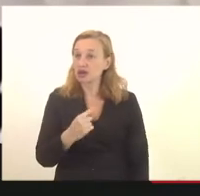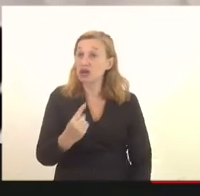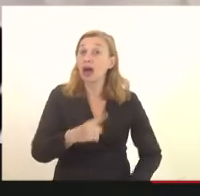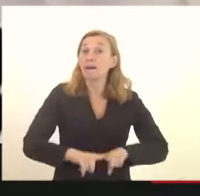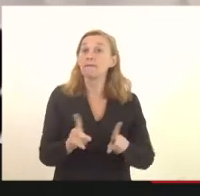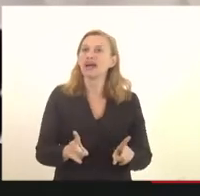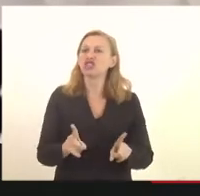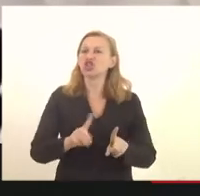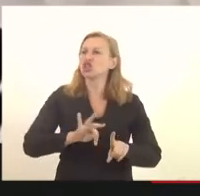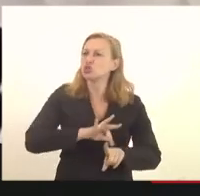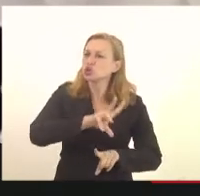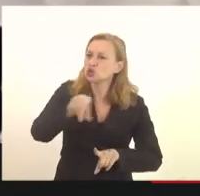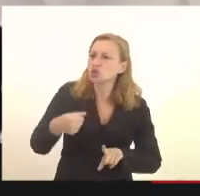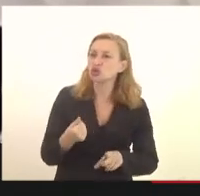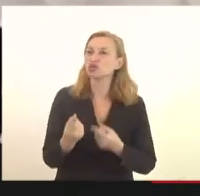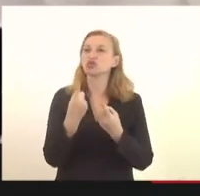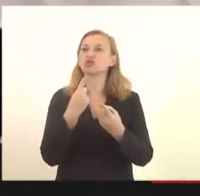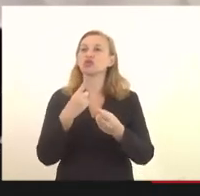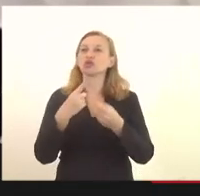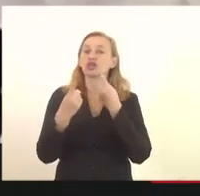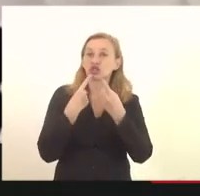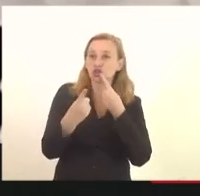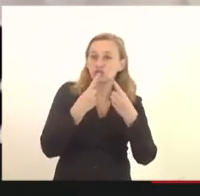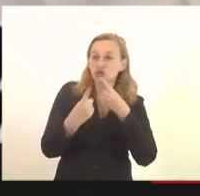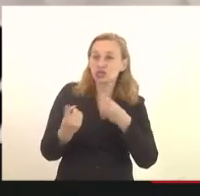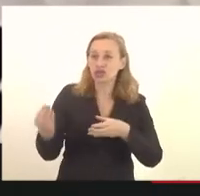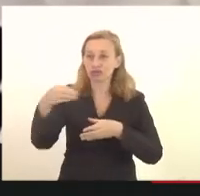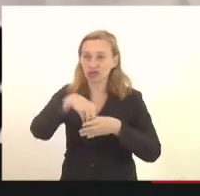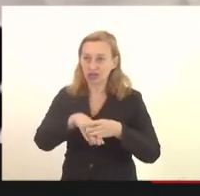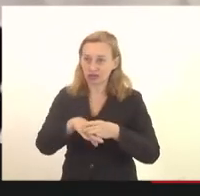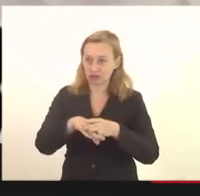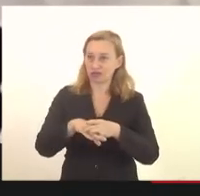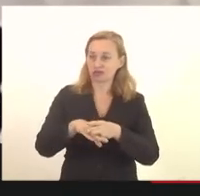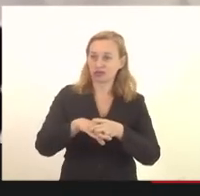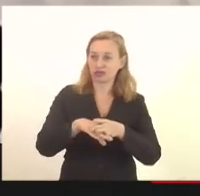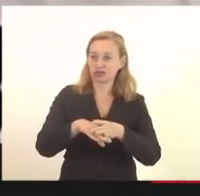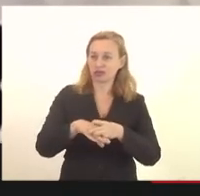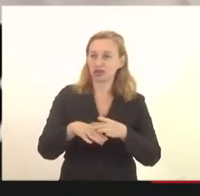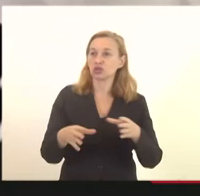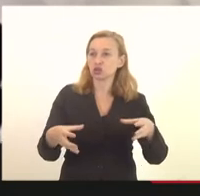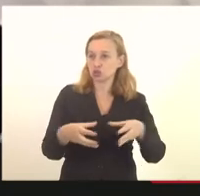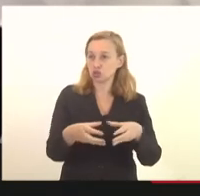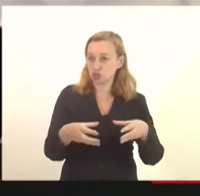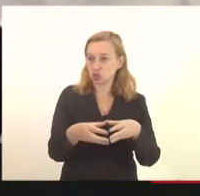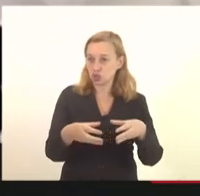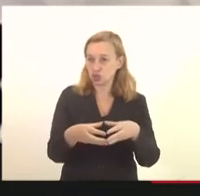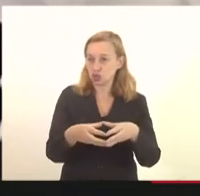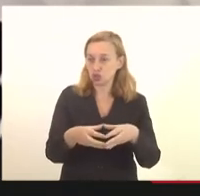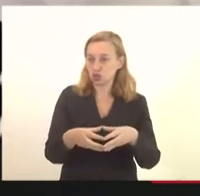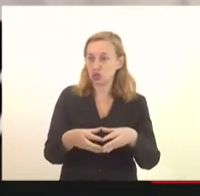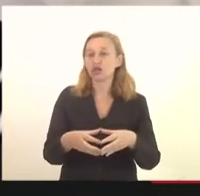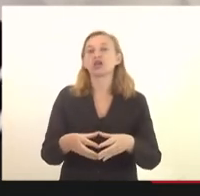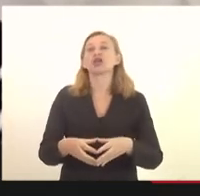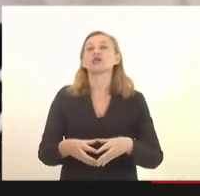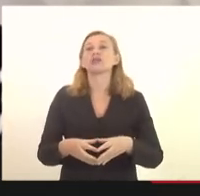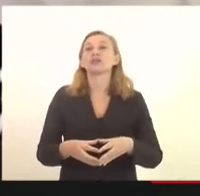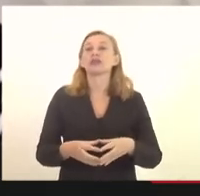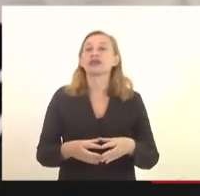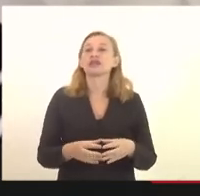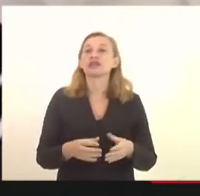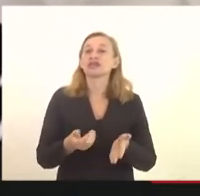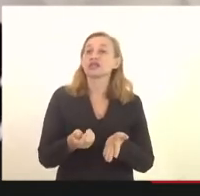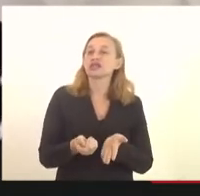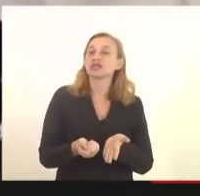decisões trazidas pela Assembleia Legislativa. E eu não tenho a menor dúvida que, a partir desse termo de cooperação,